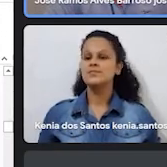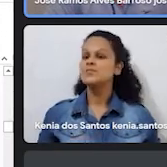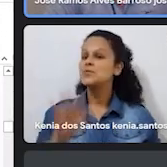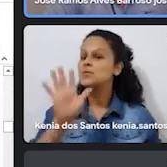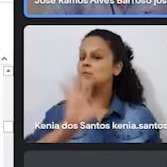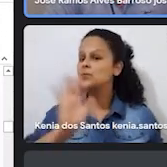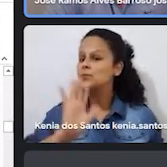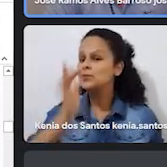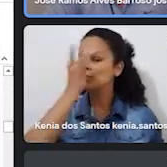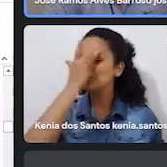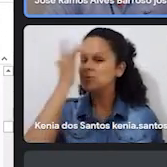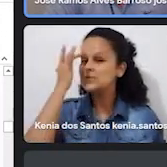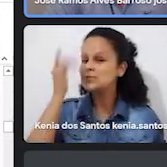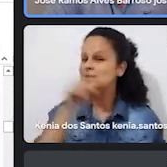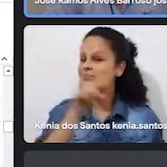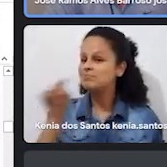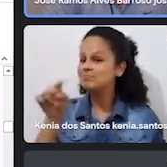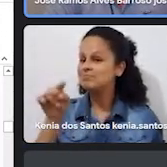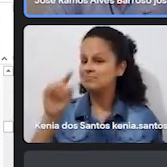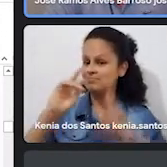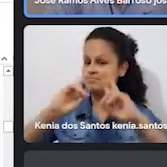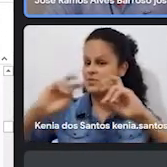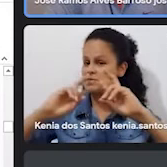Pessoal, estão me ouvindo?